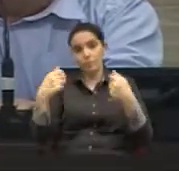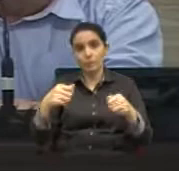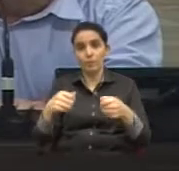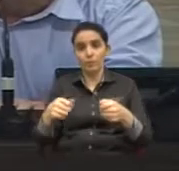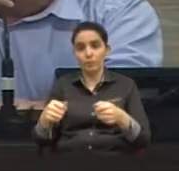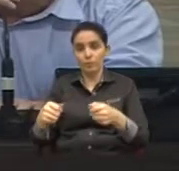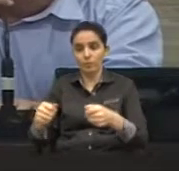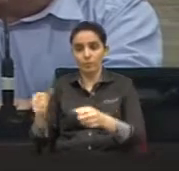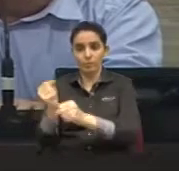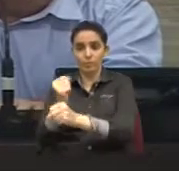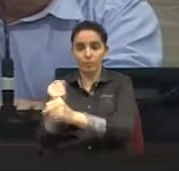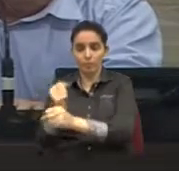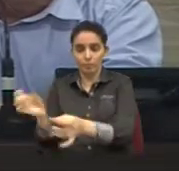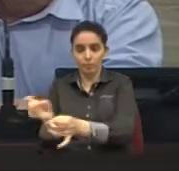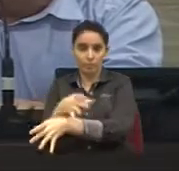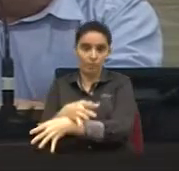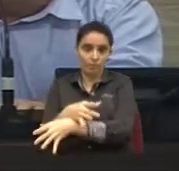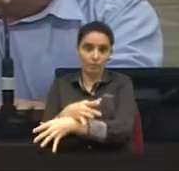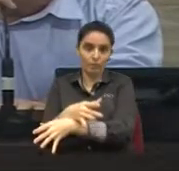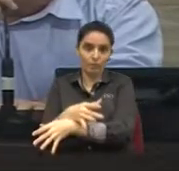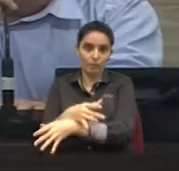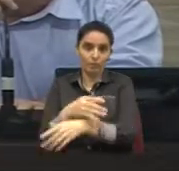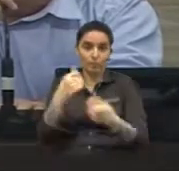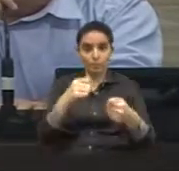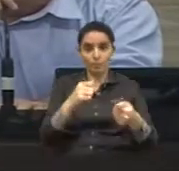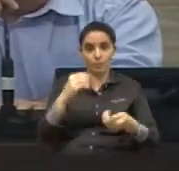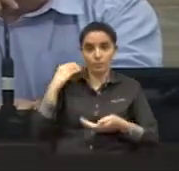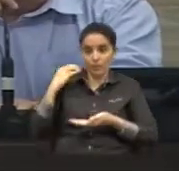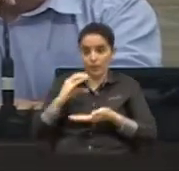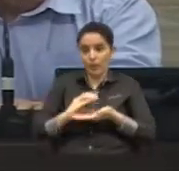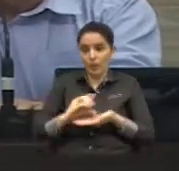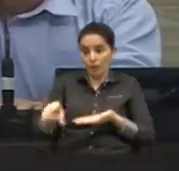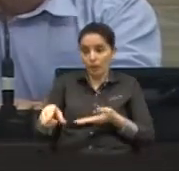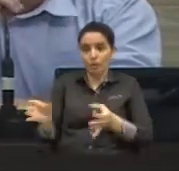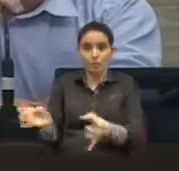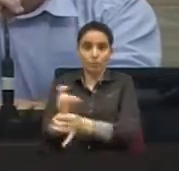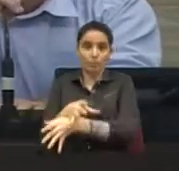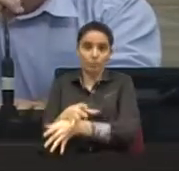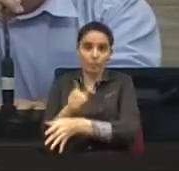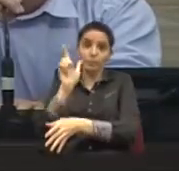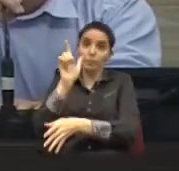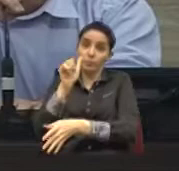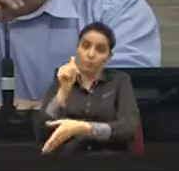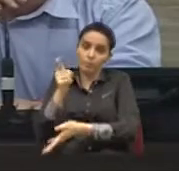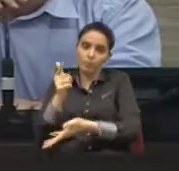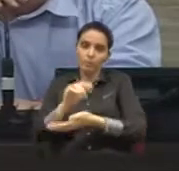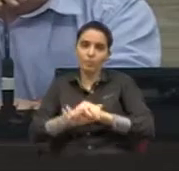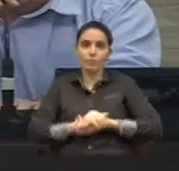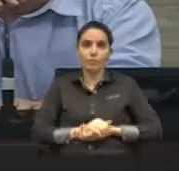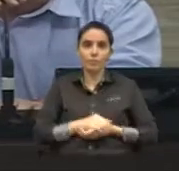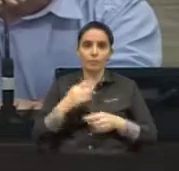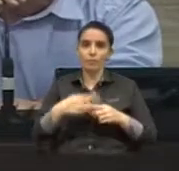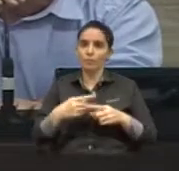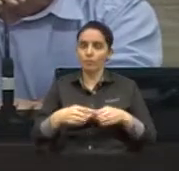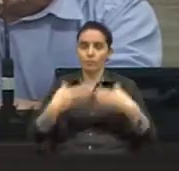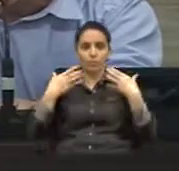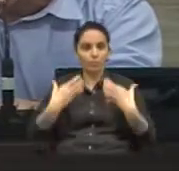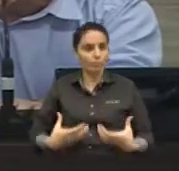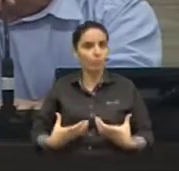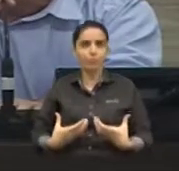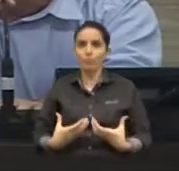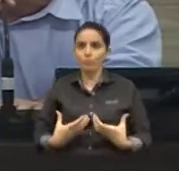vamos pedir ao governador também que mande verba para que termine a penitenciária, porque ninguém aguenta mais